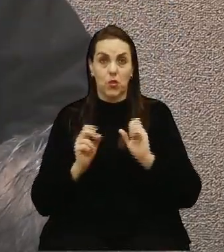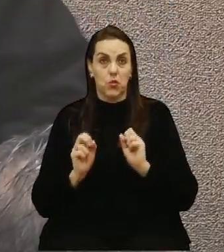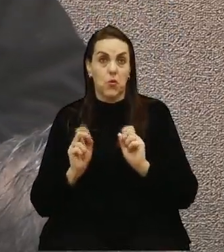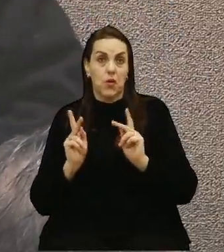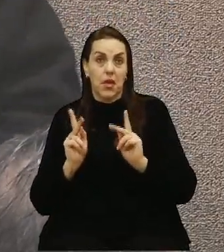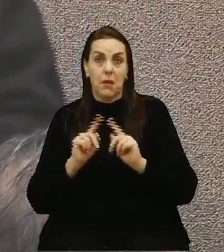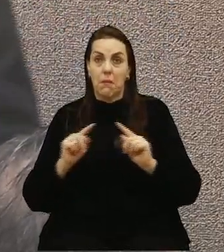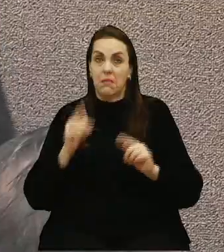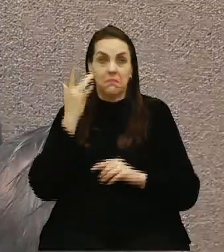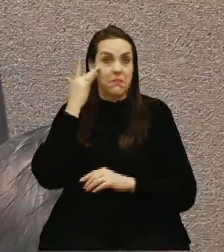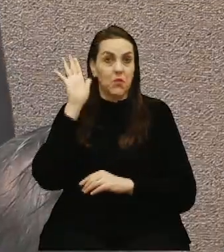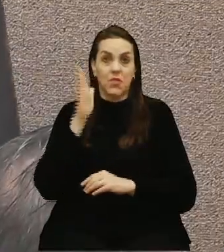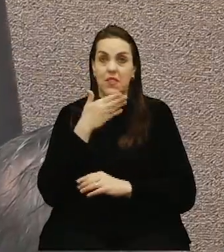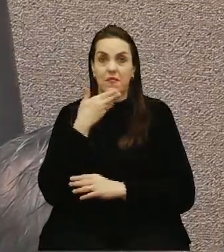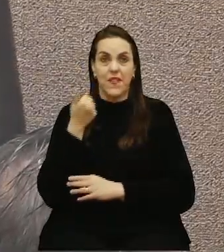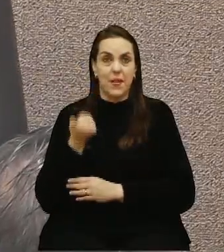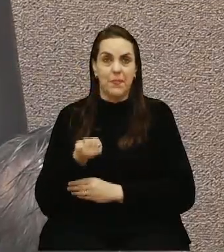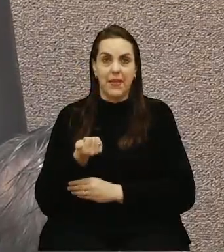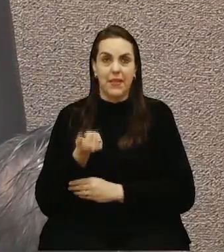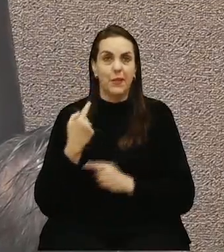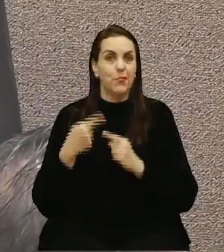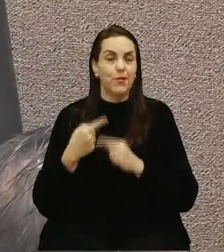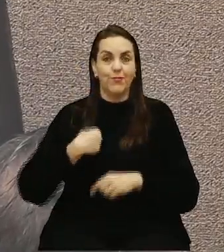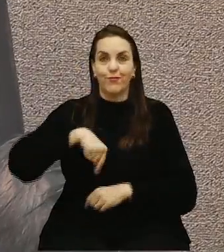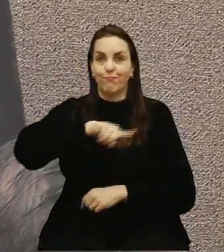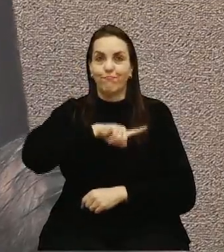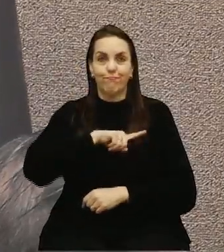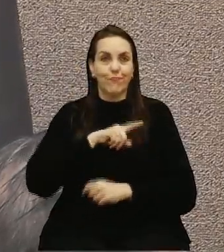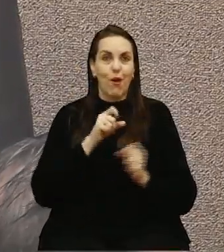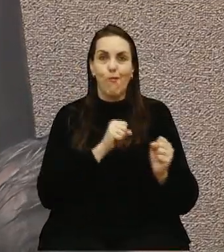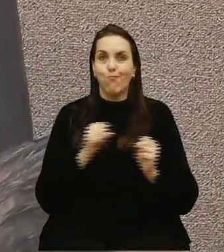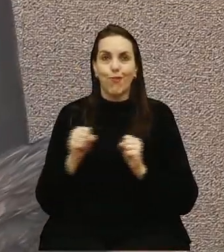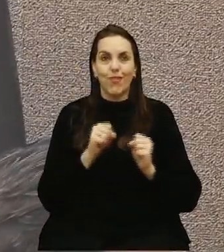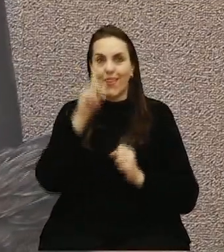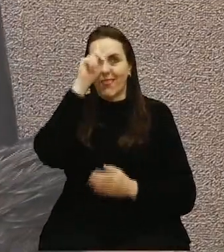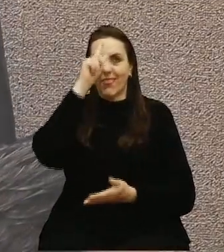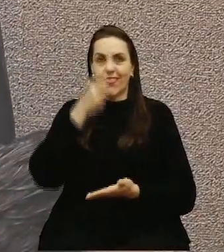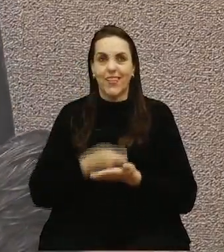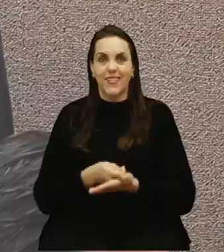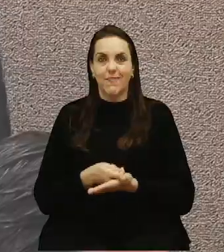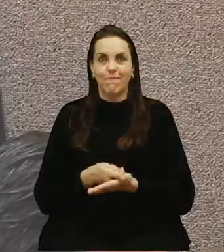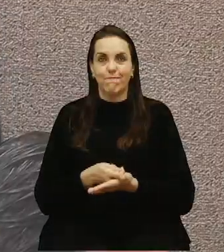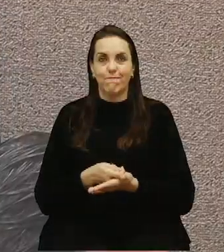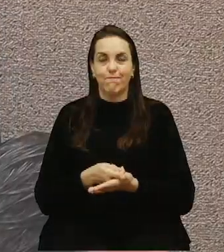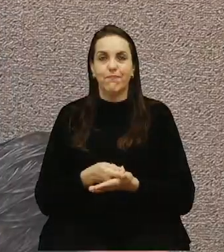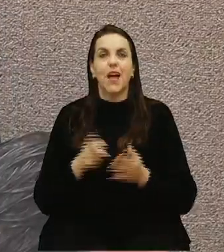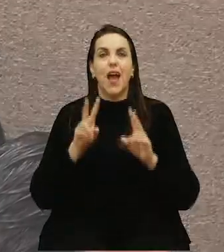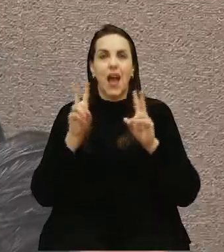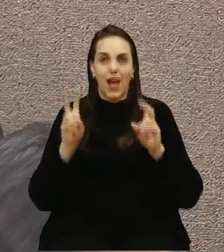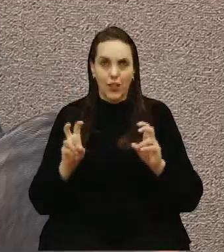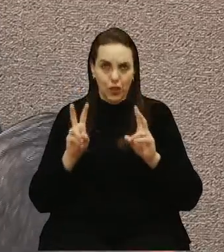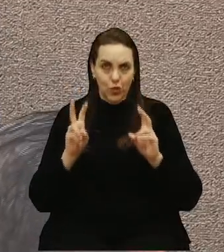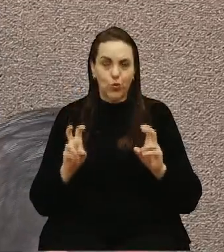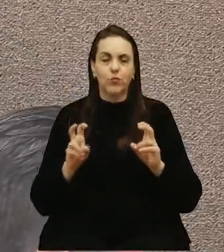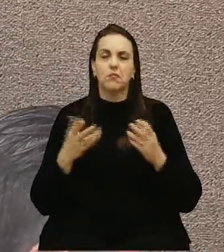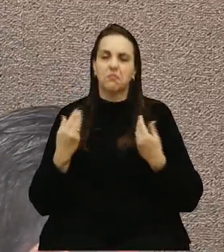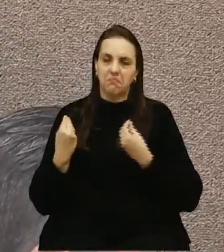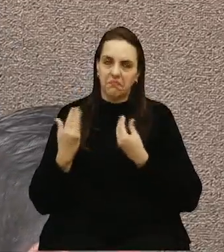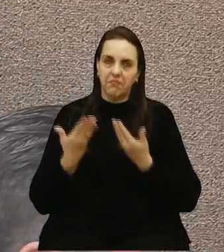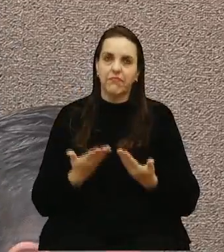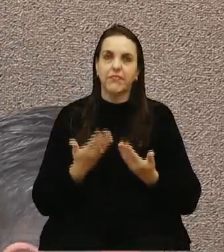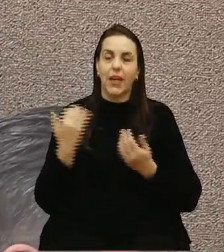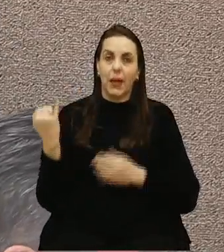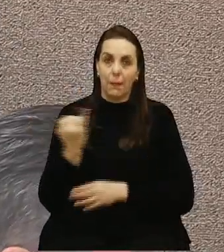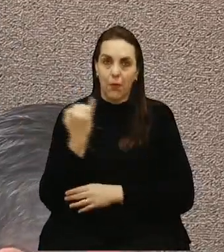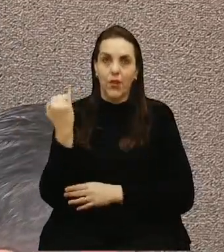pena. Porque nós não temos esse poder de decisão. Nós vamos aqui trazer assuntos que são importantes,